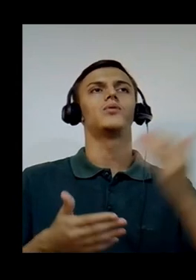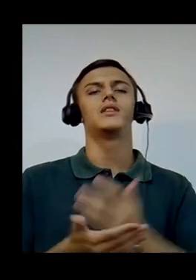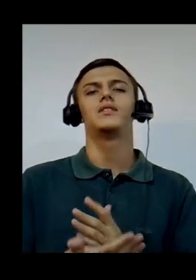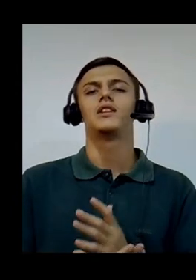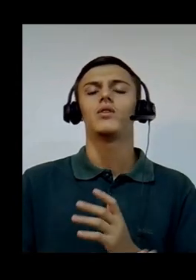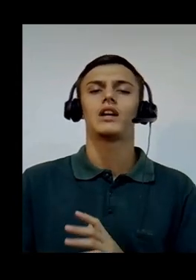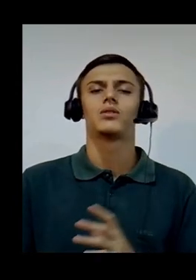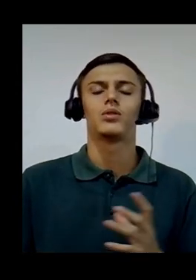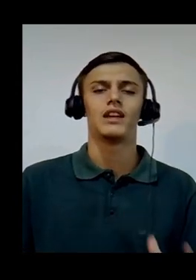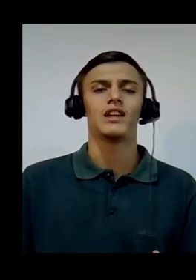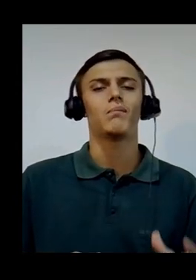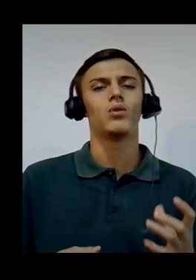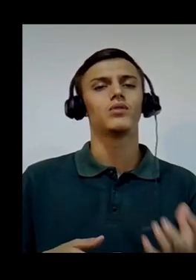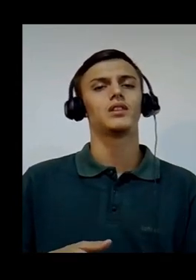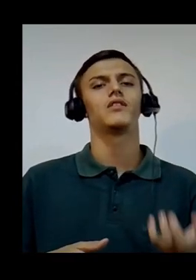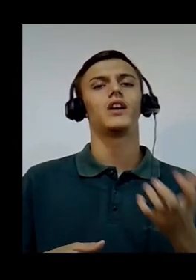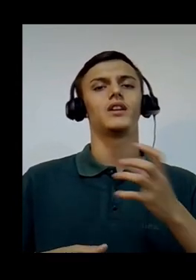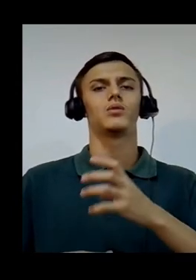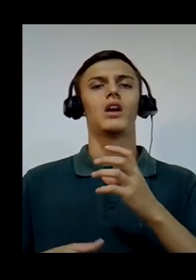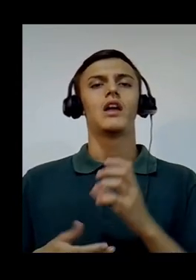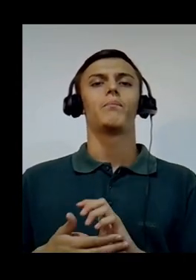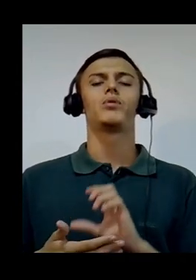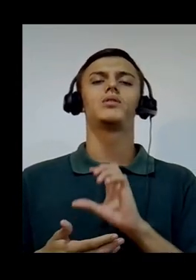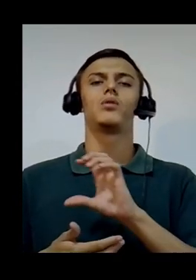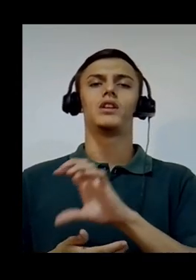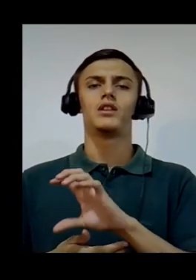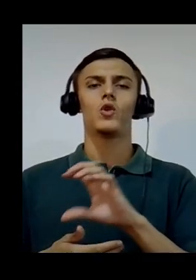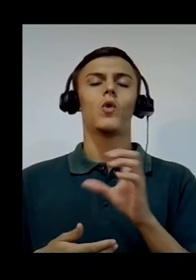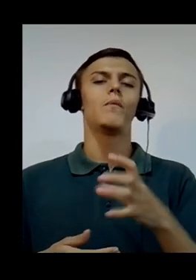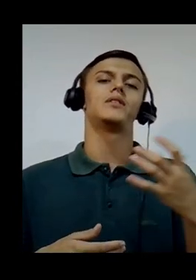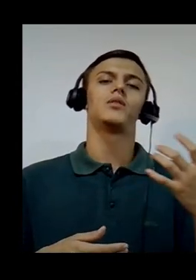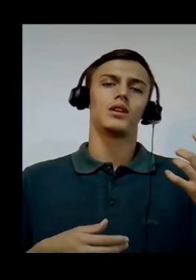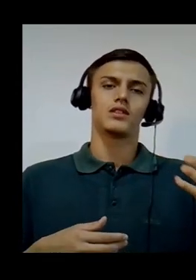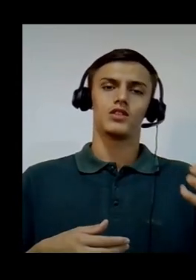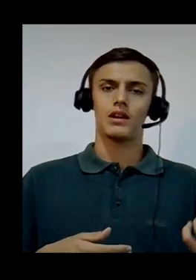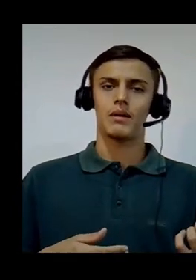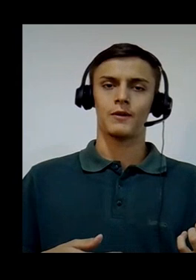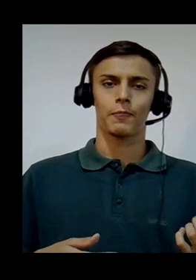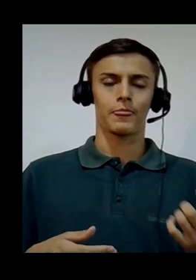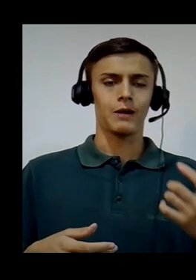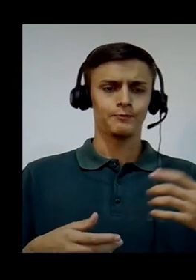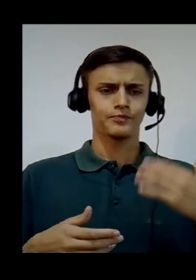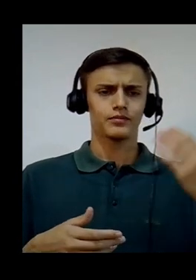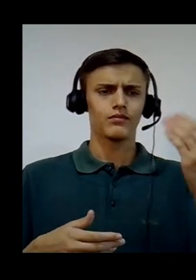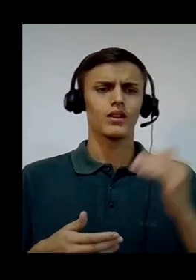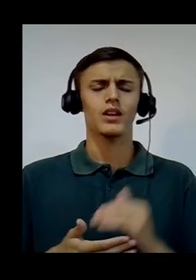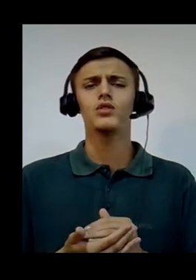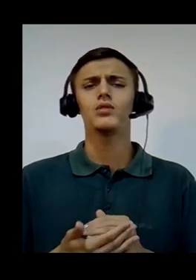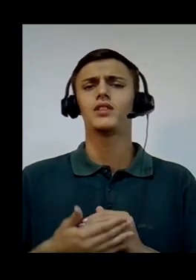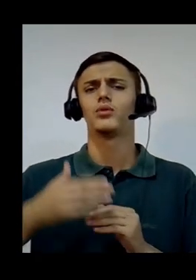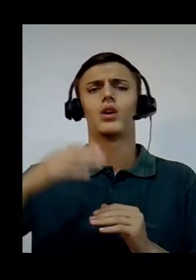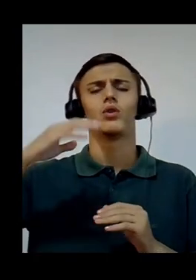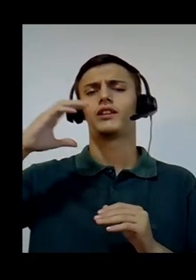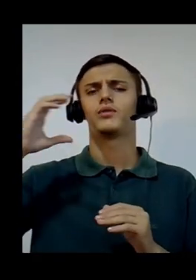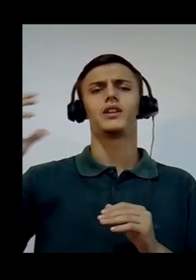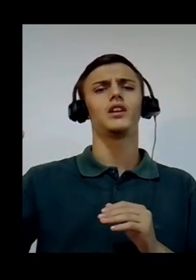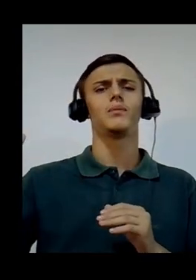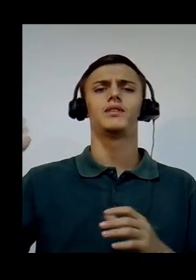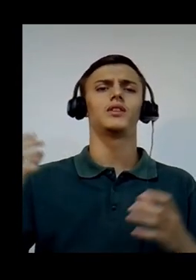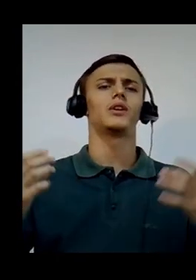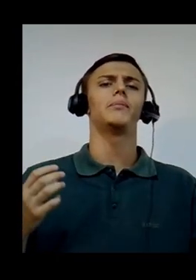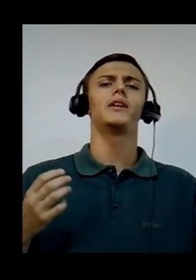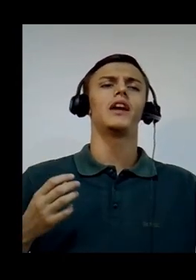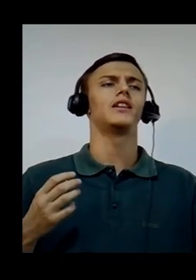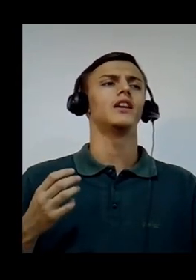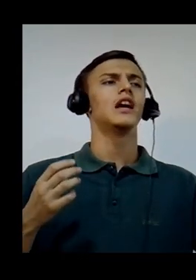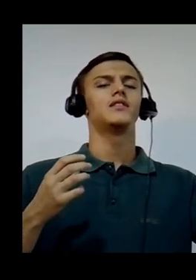3, 4 vezes, ele não acatou, daí é bom você levar isso para o seu líder ou para a segurança de trabalho, tá? Isso sendo alguém da sua